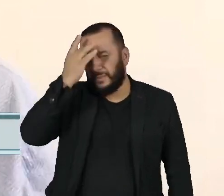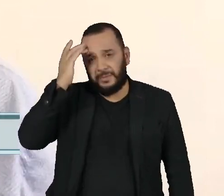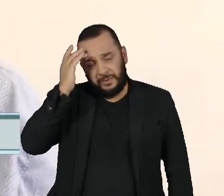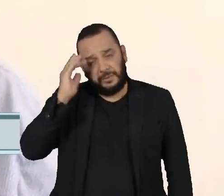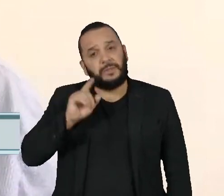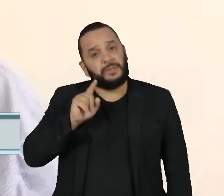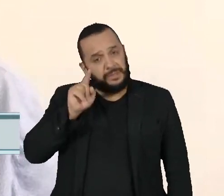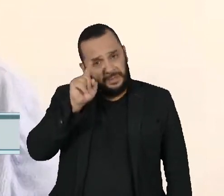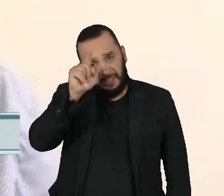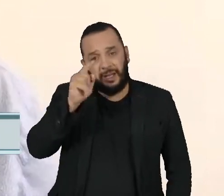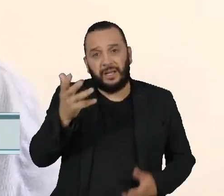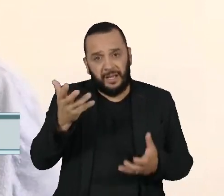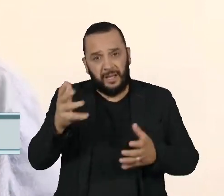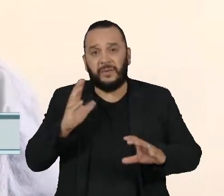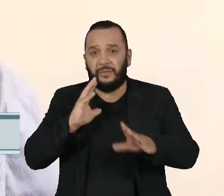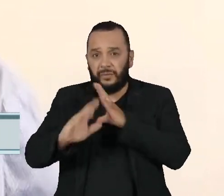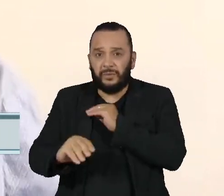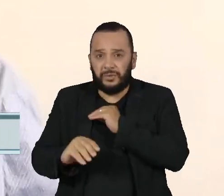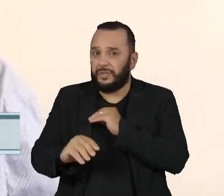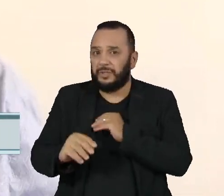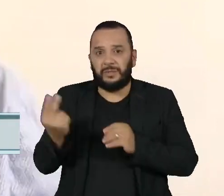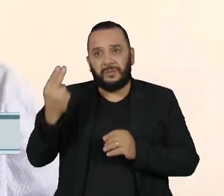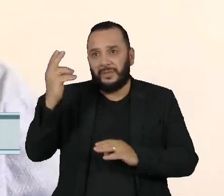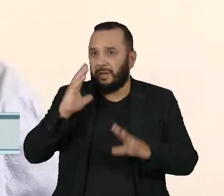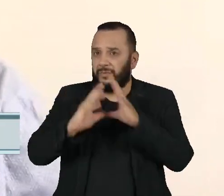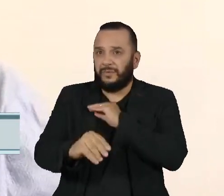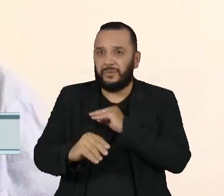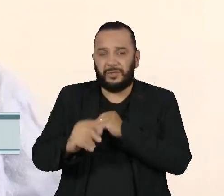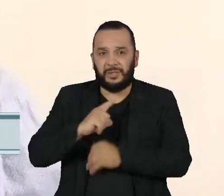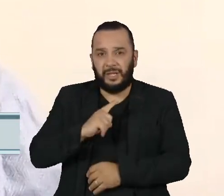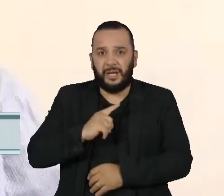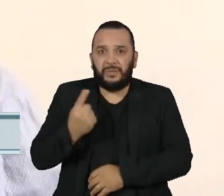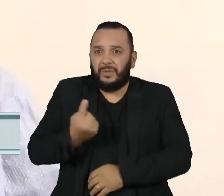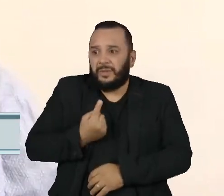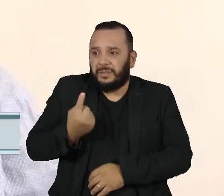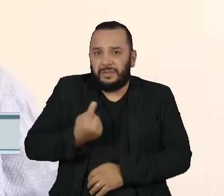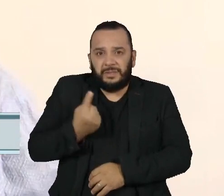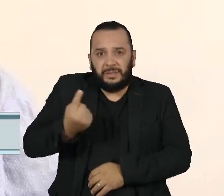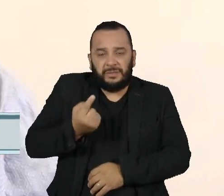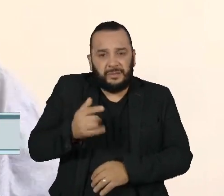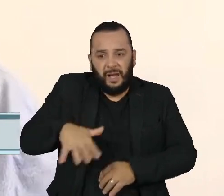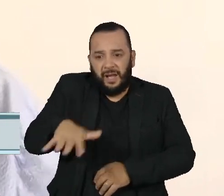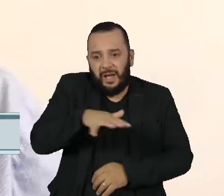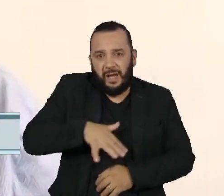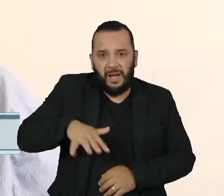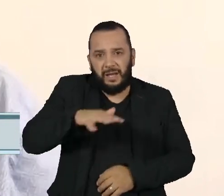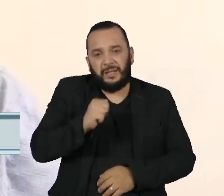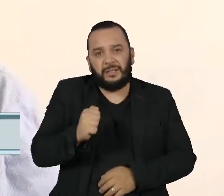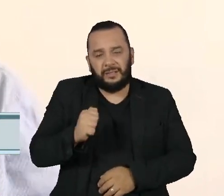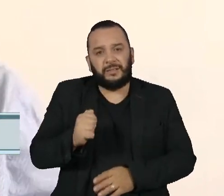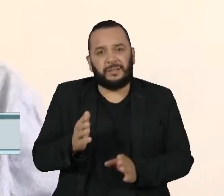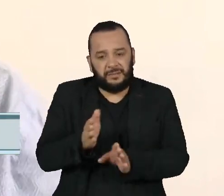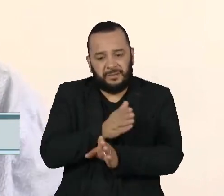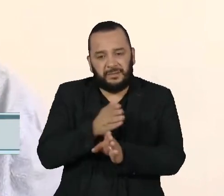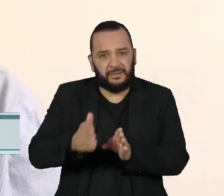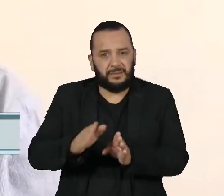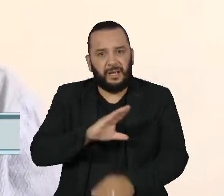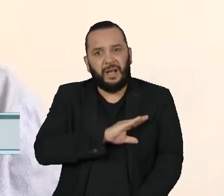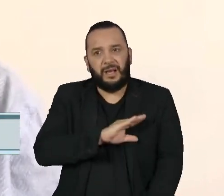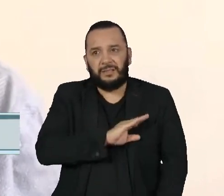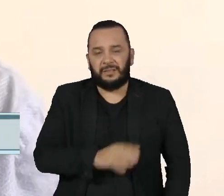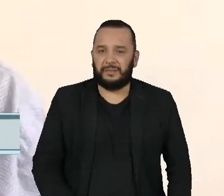desejam sair de lá, estão acuados, né, isolados, né, naquela faixa, assim como de outros